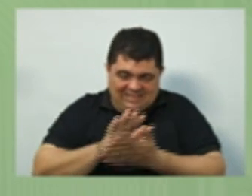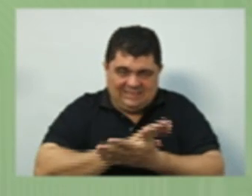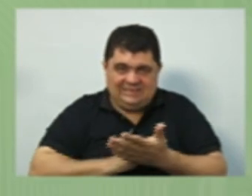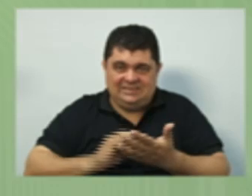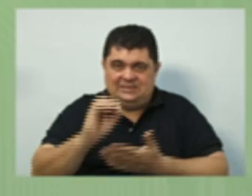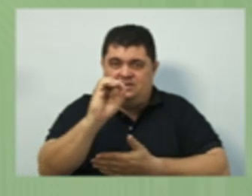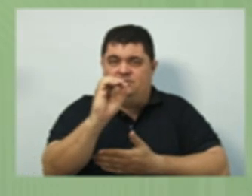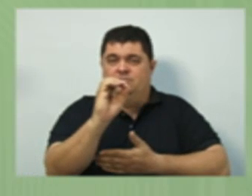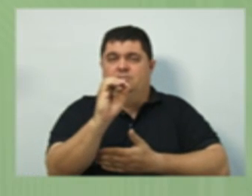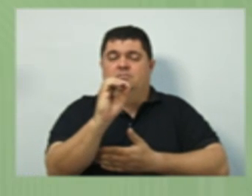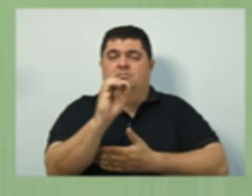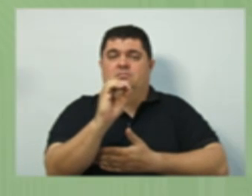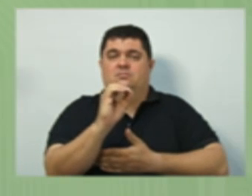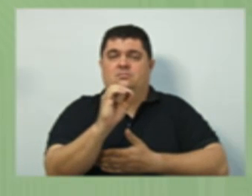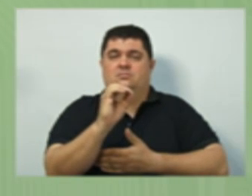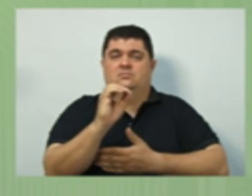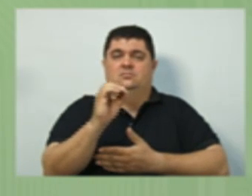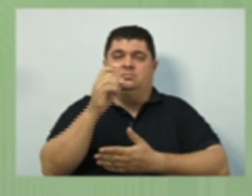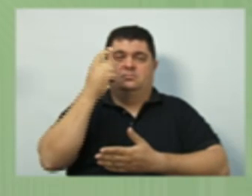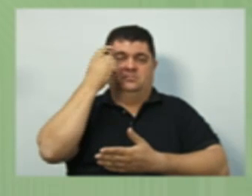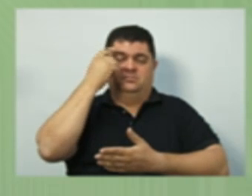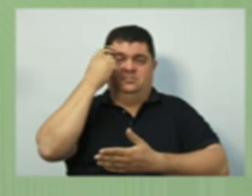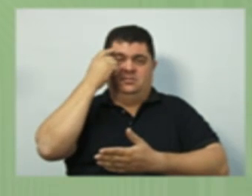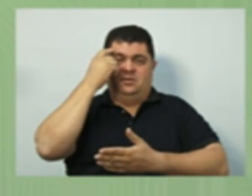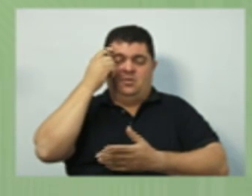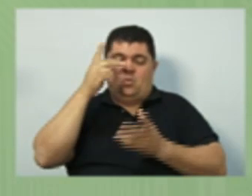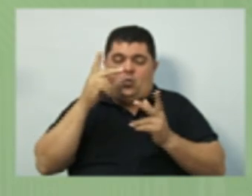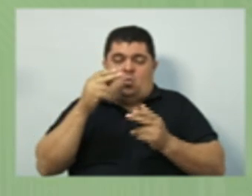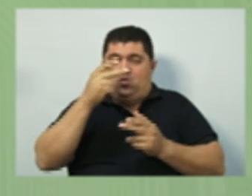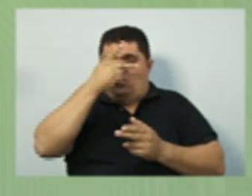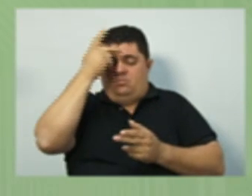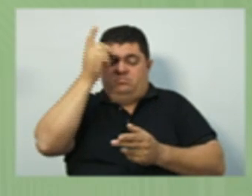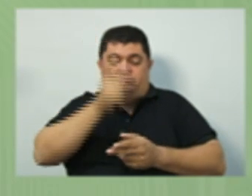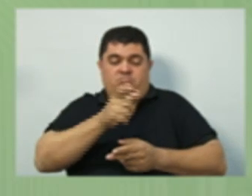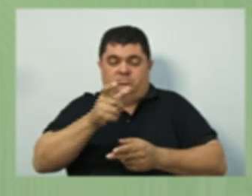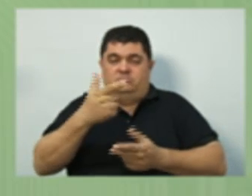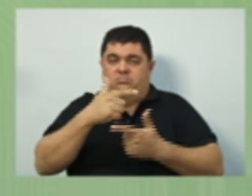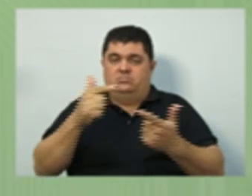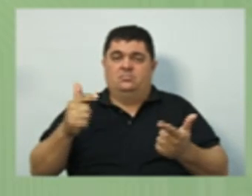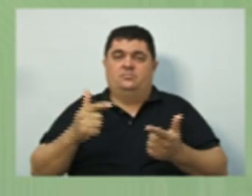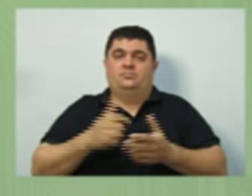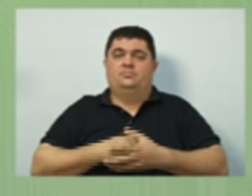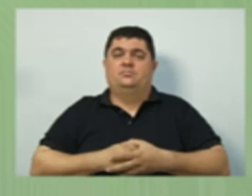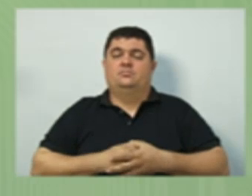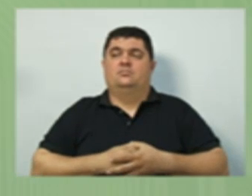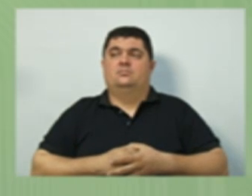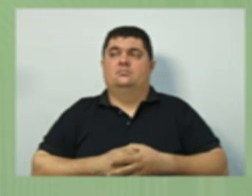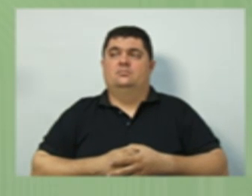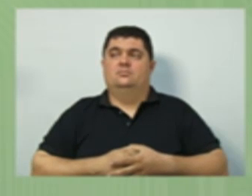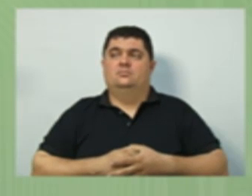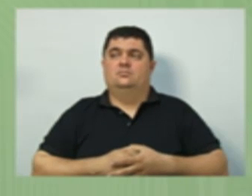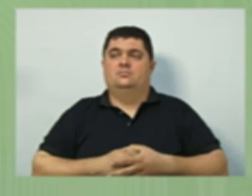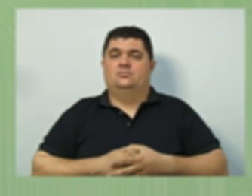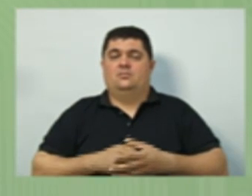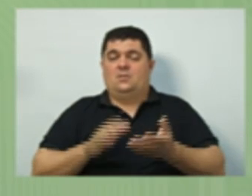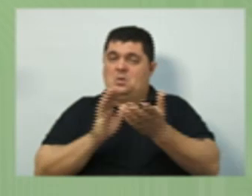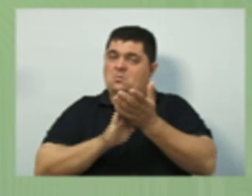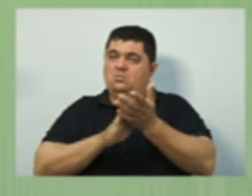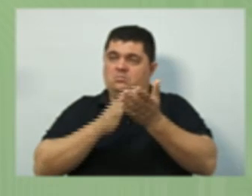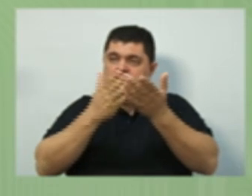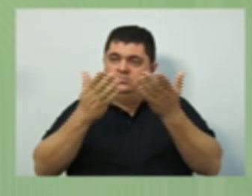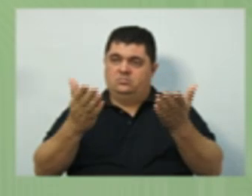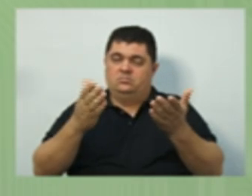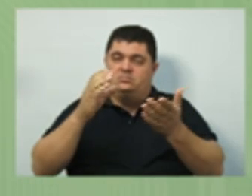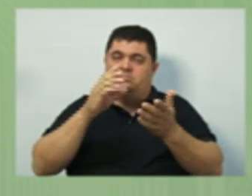as pessoas não estão sendo tratadas como seres humanos, desenvolver o seu potencial. Vamos para parabéns para quem acertou